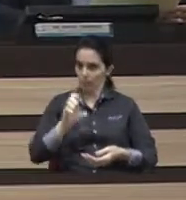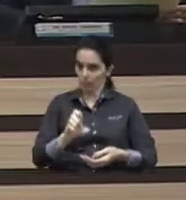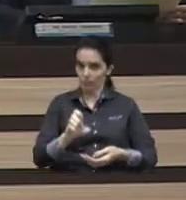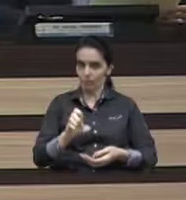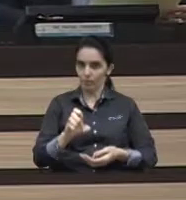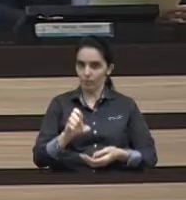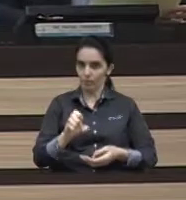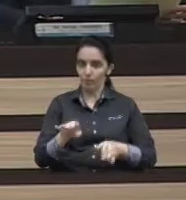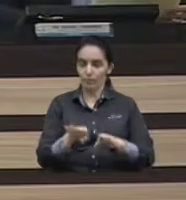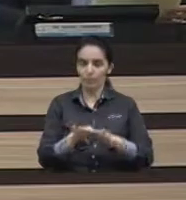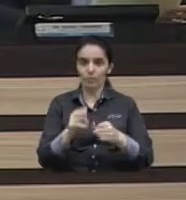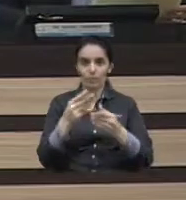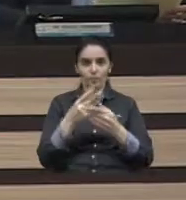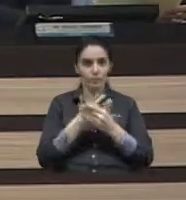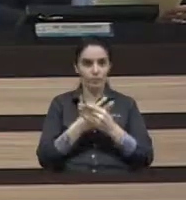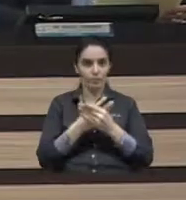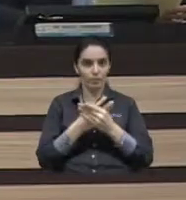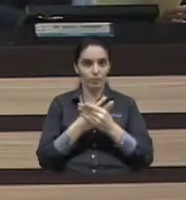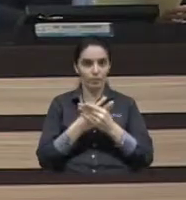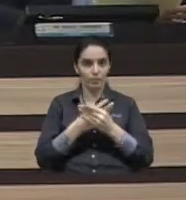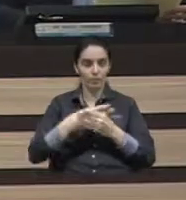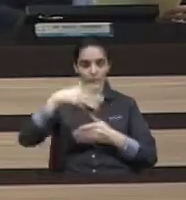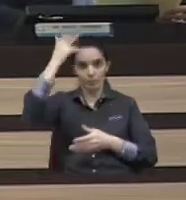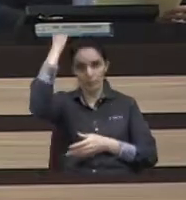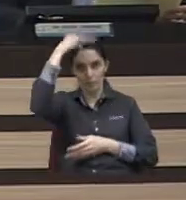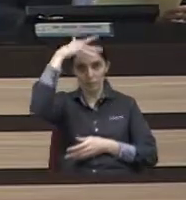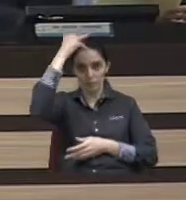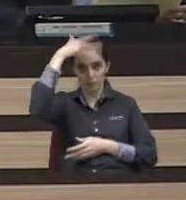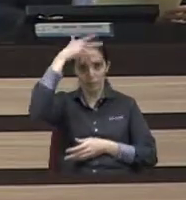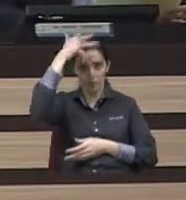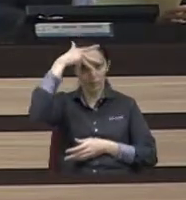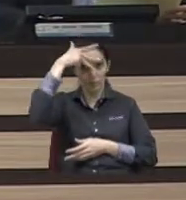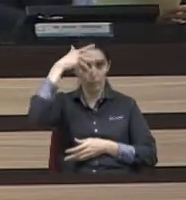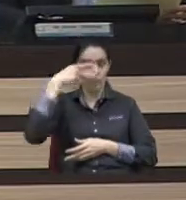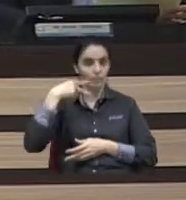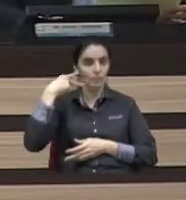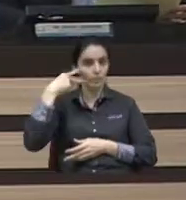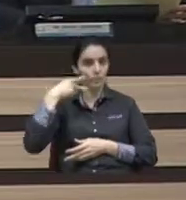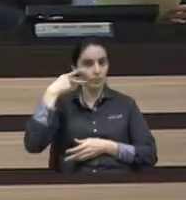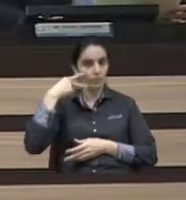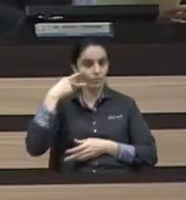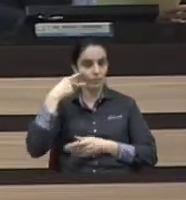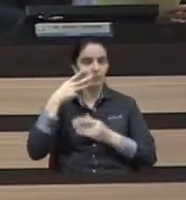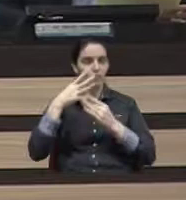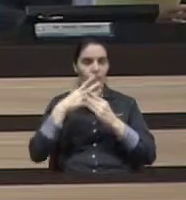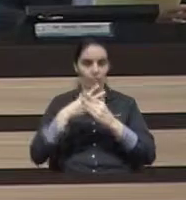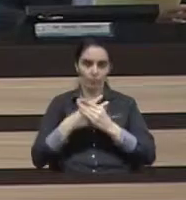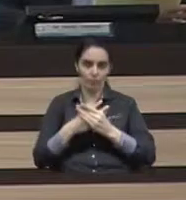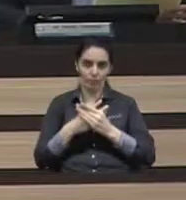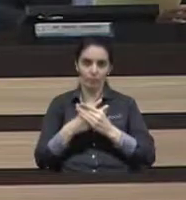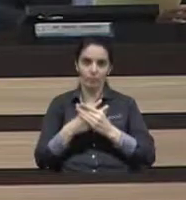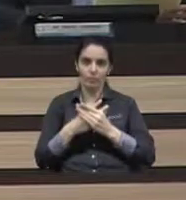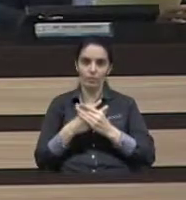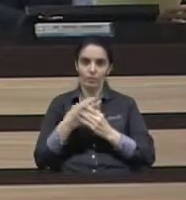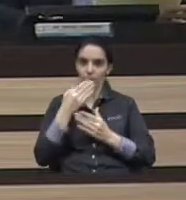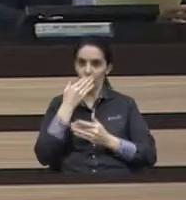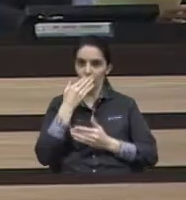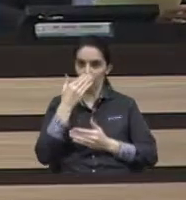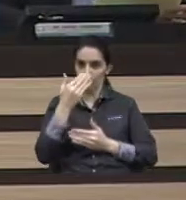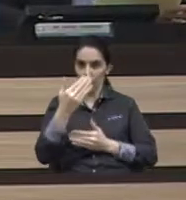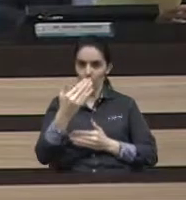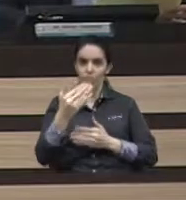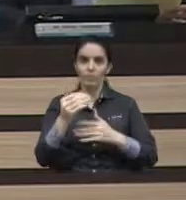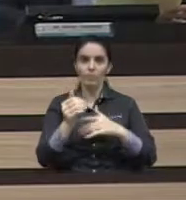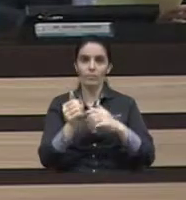Câmara Municipal de Limeira. Eu, Érica Cristina Tanque Moya, vereadora deste Legislativo Municipal, venho requerer junto